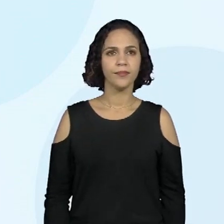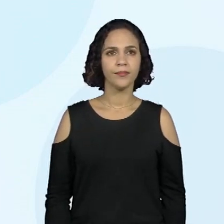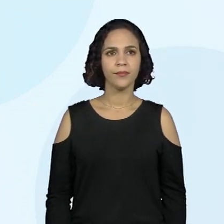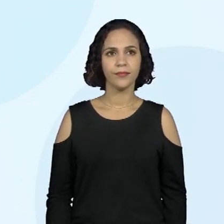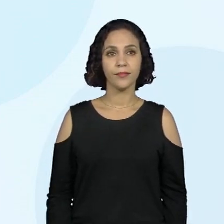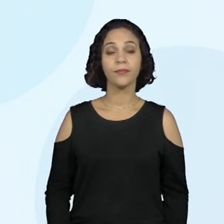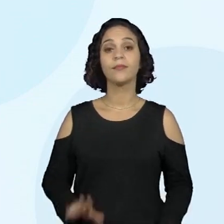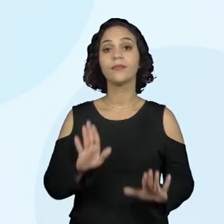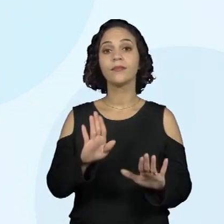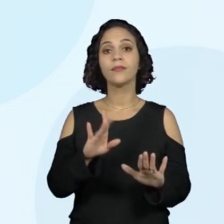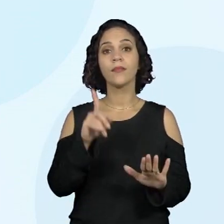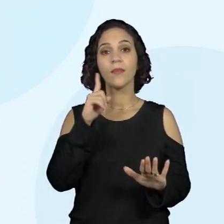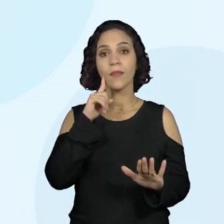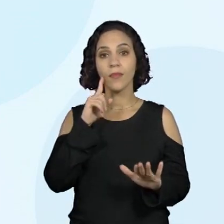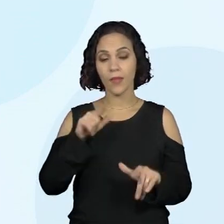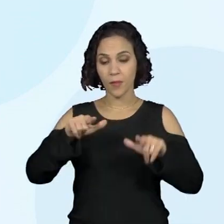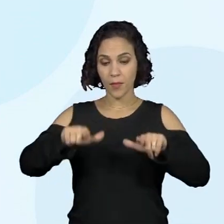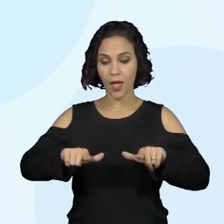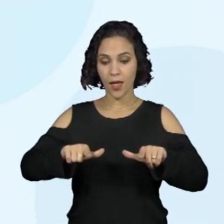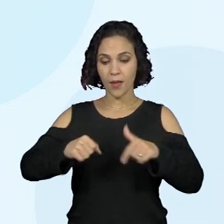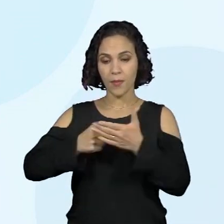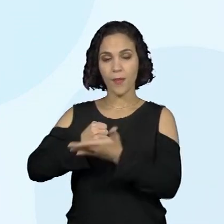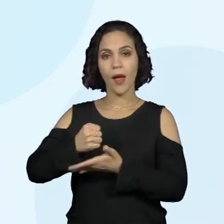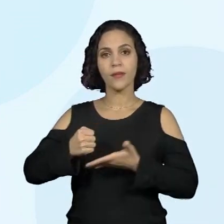E a base?